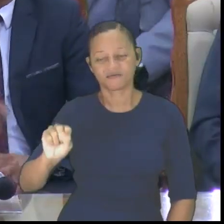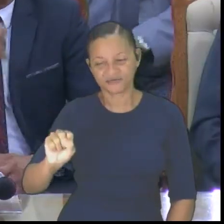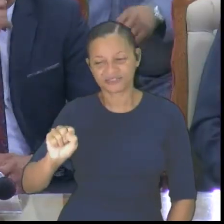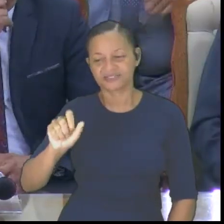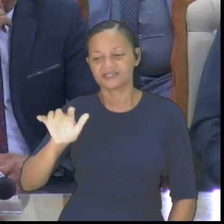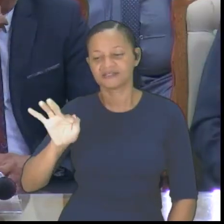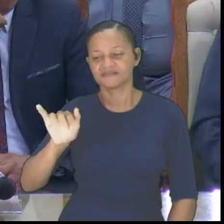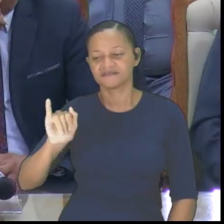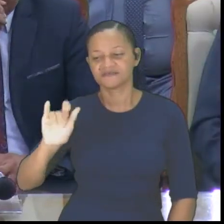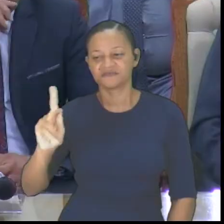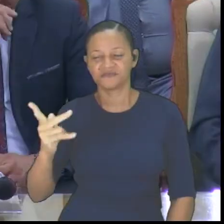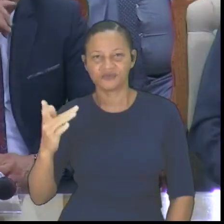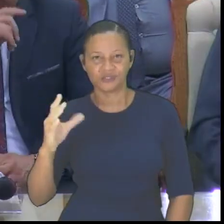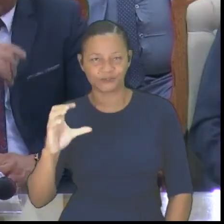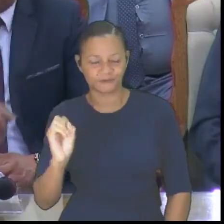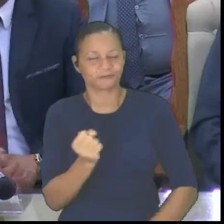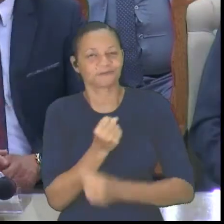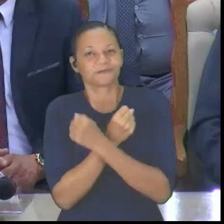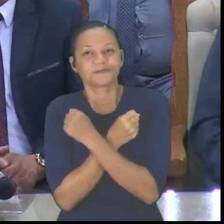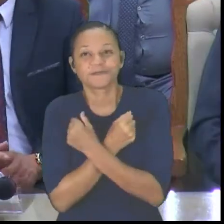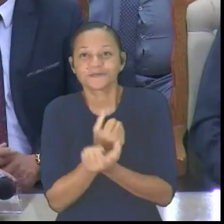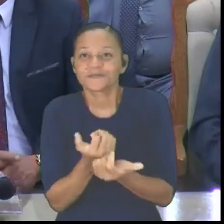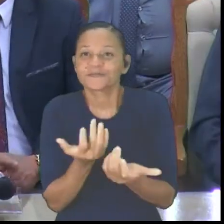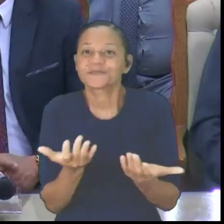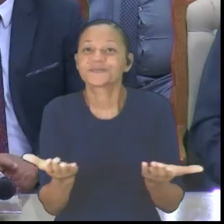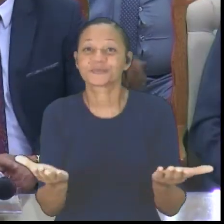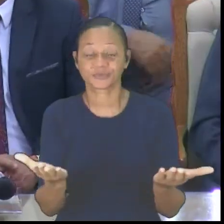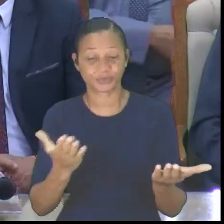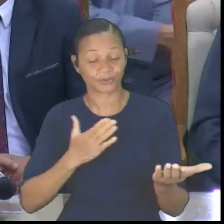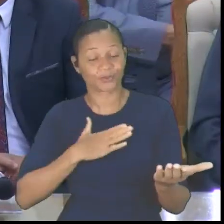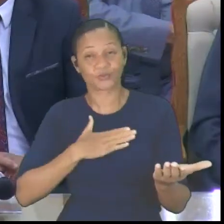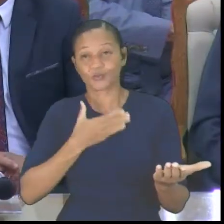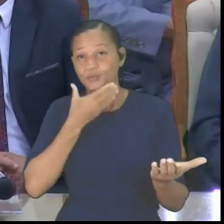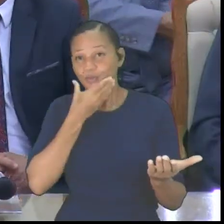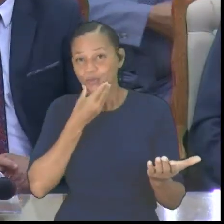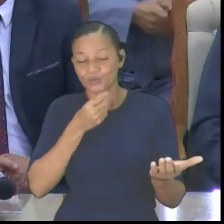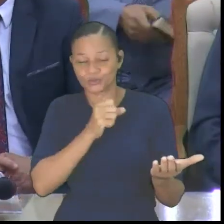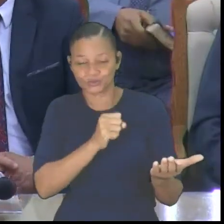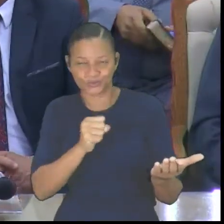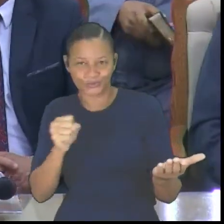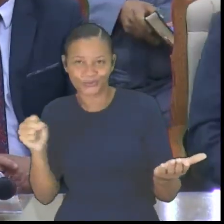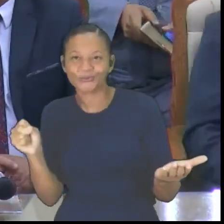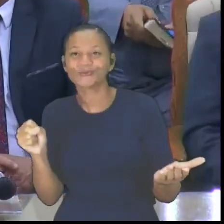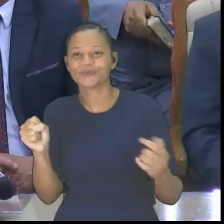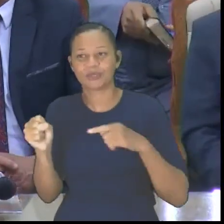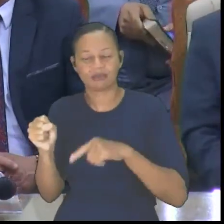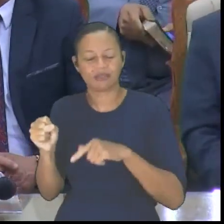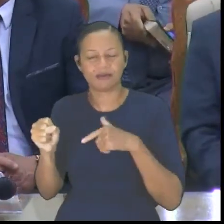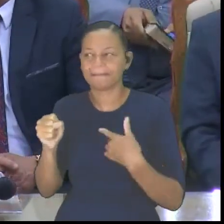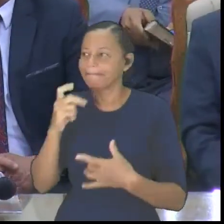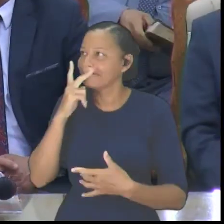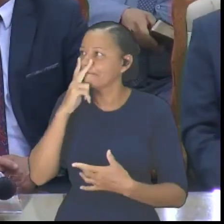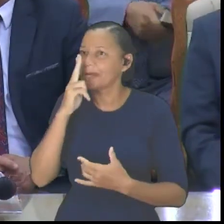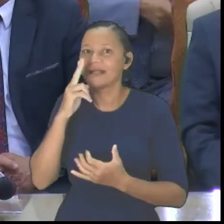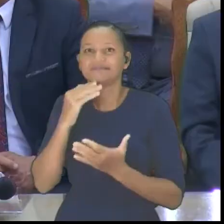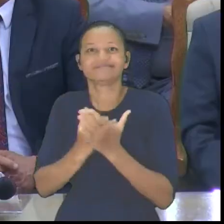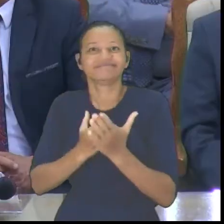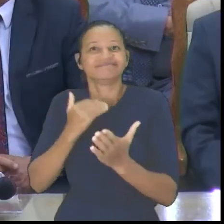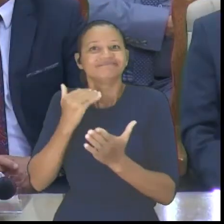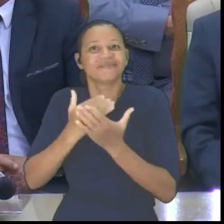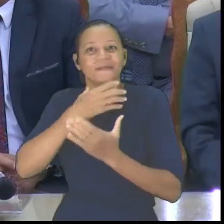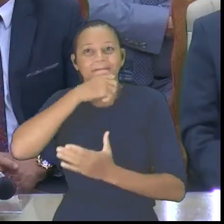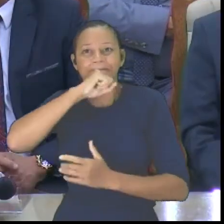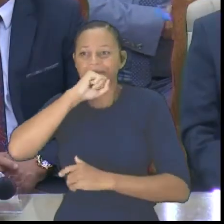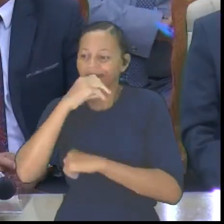mais do que um sogro, é um pai, não é? Que cuida de mim, que se preocupa